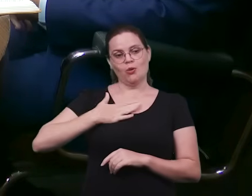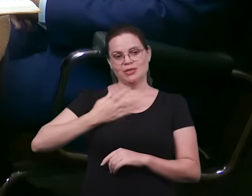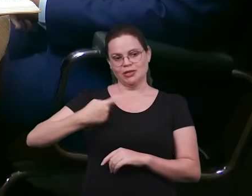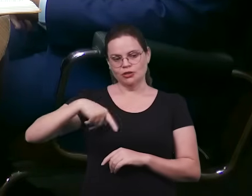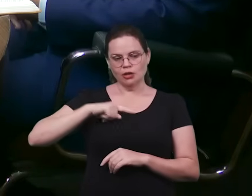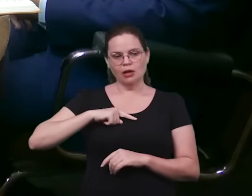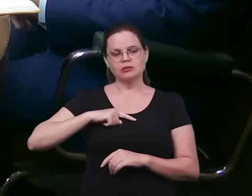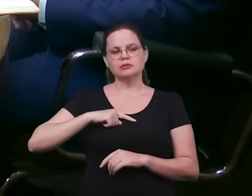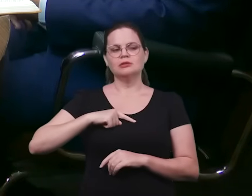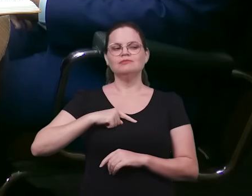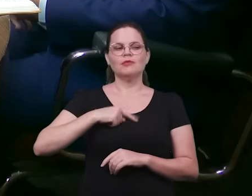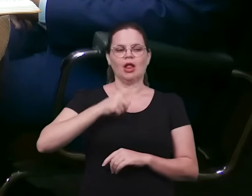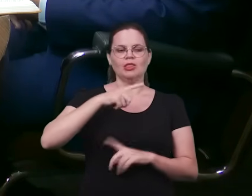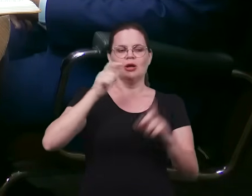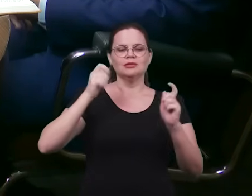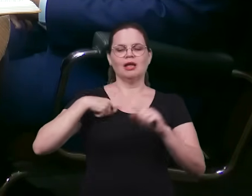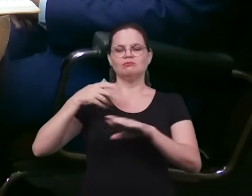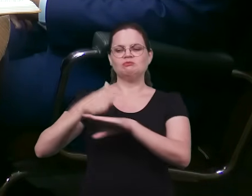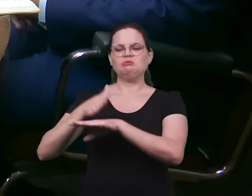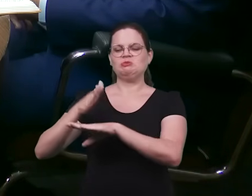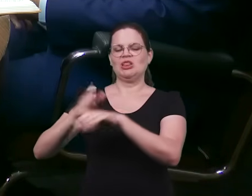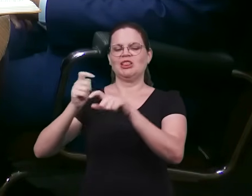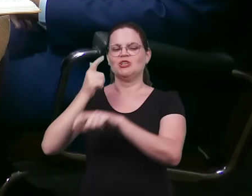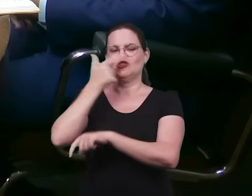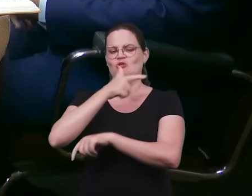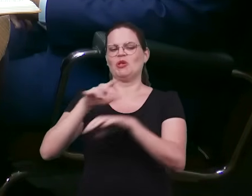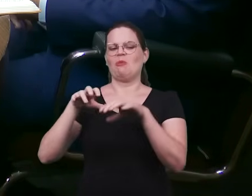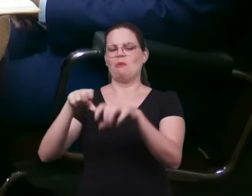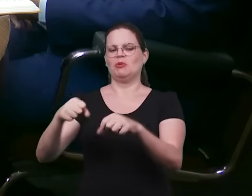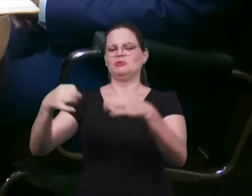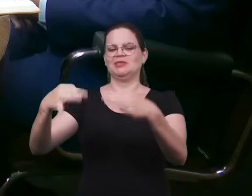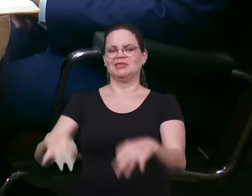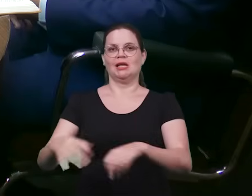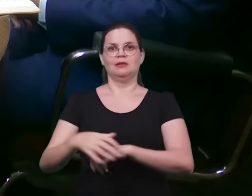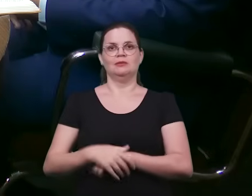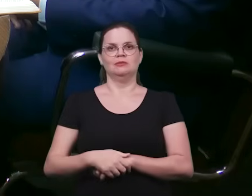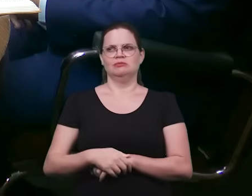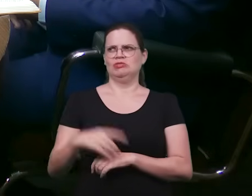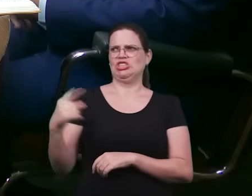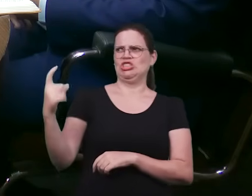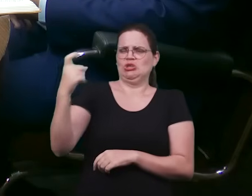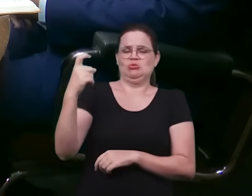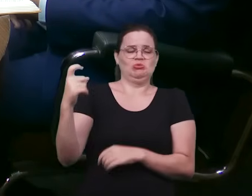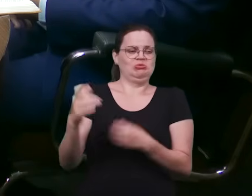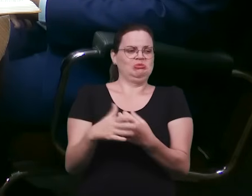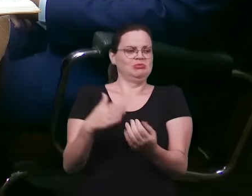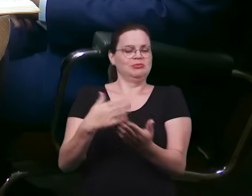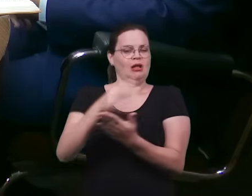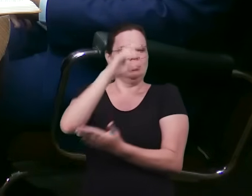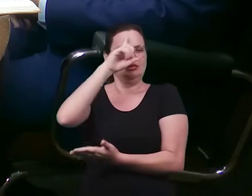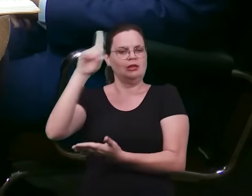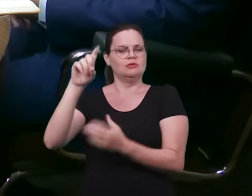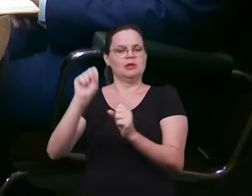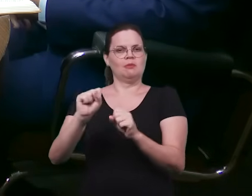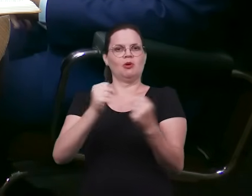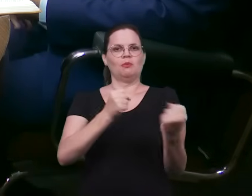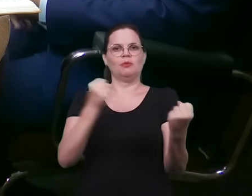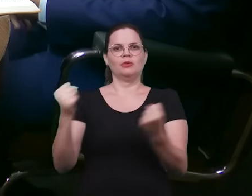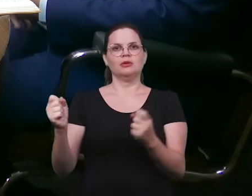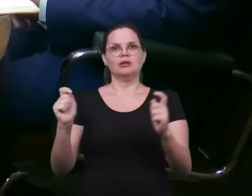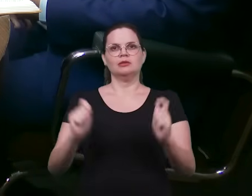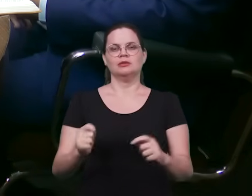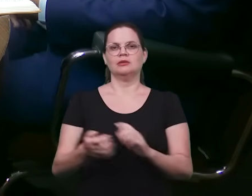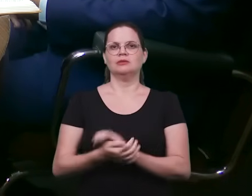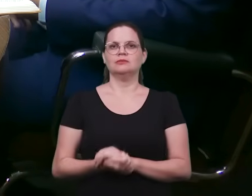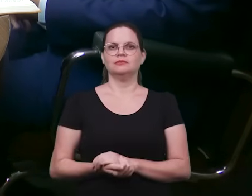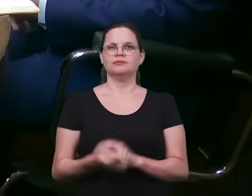entraremos, nós possuiremos essa terra. Não tem gigante, não tem cidade fortificada, não tem nada, basta o Senhor se agradar de nós. E aí você vai fazer